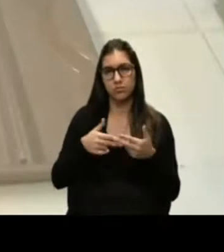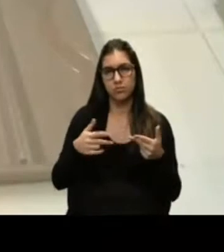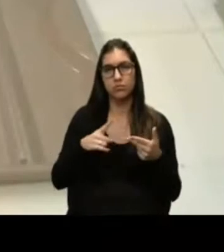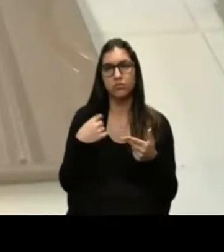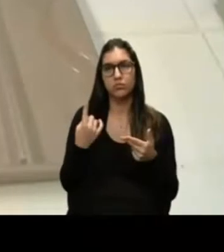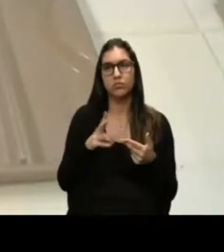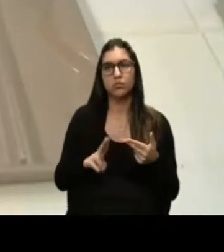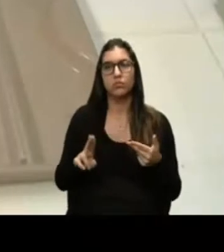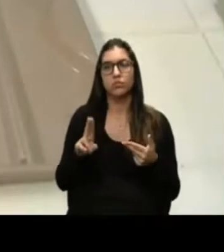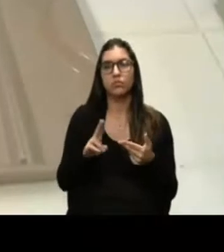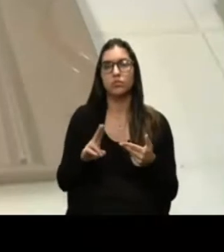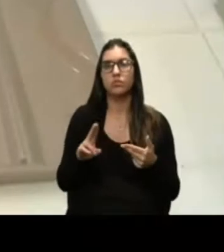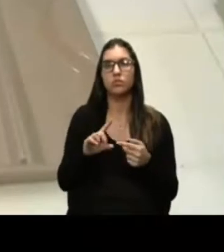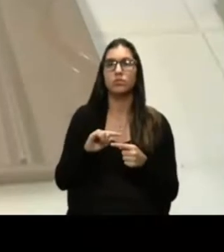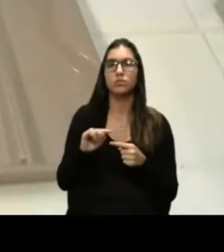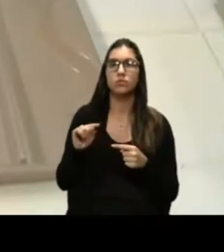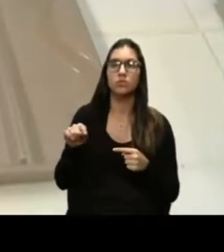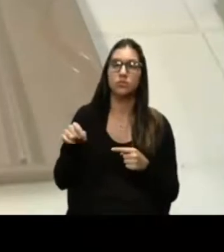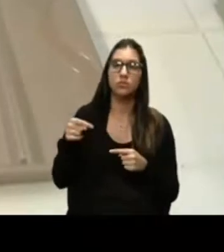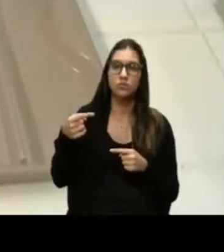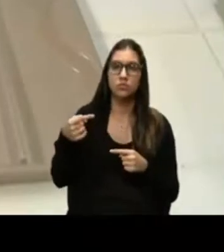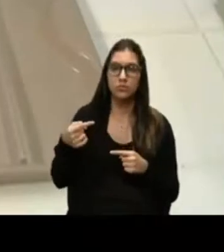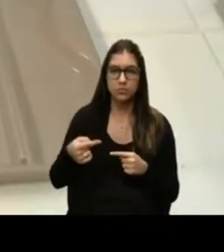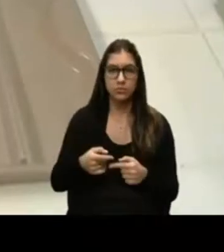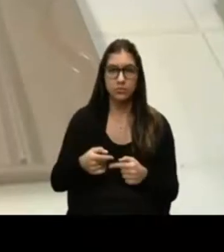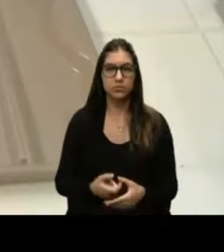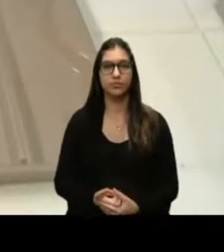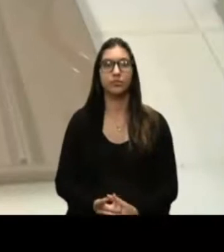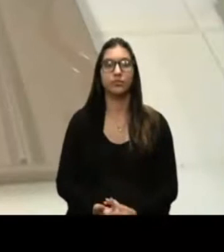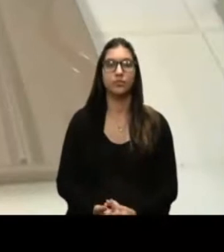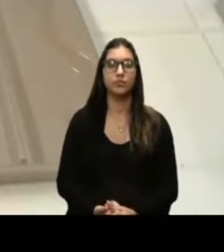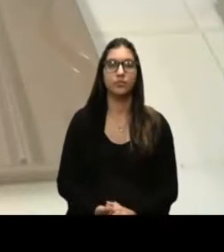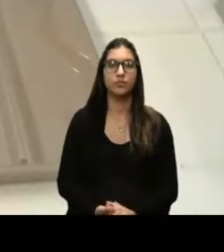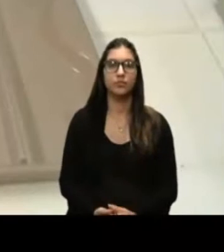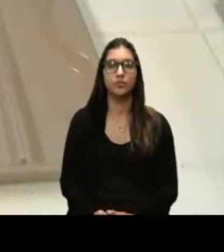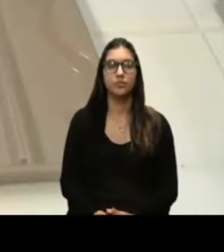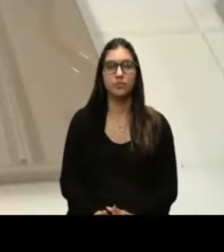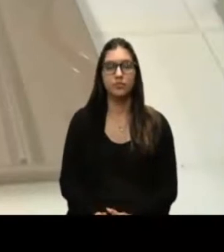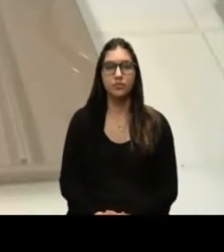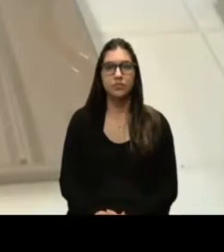estamos utilizando na determinação do ponto de fusão.